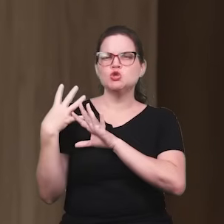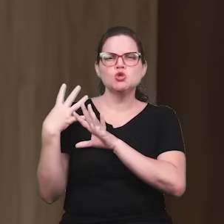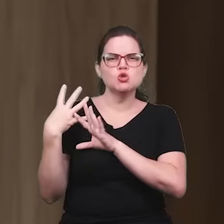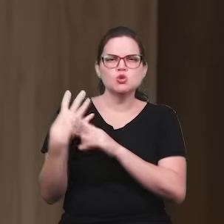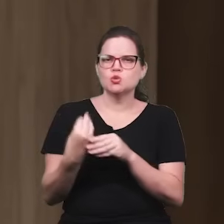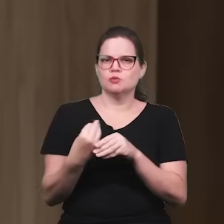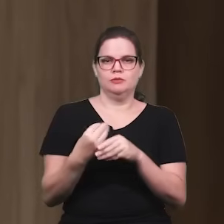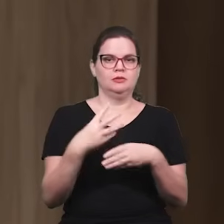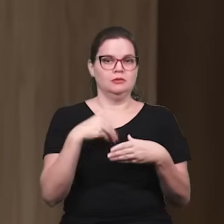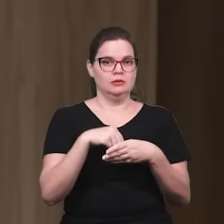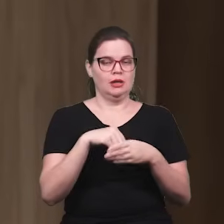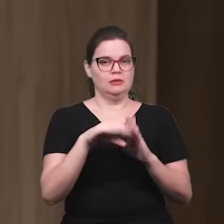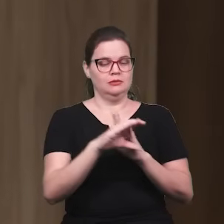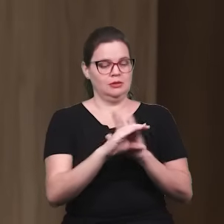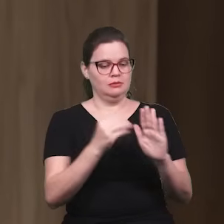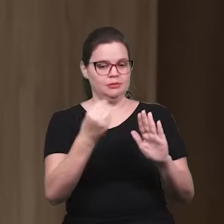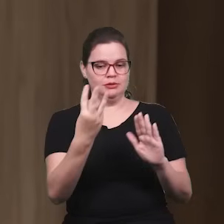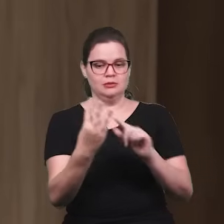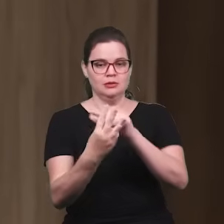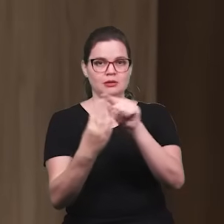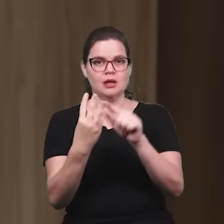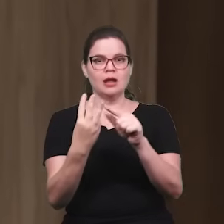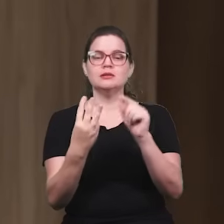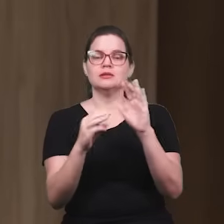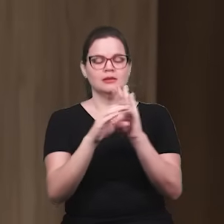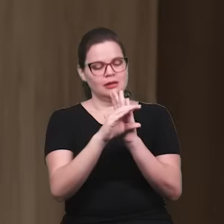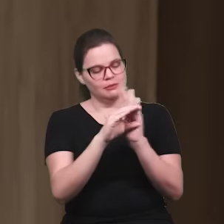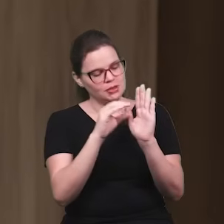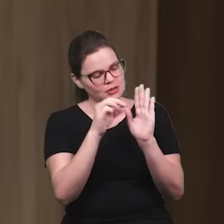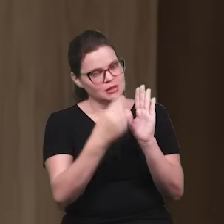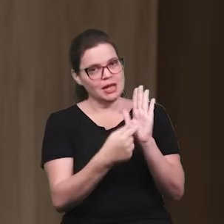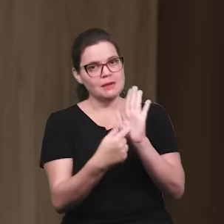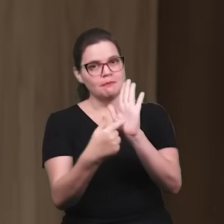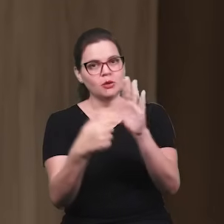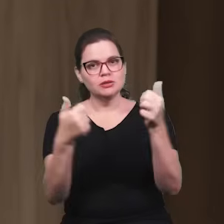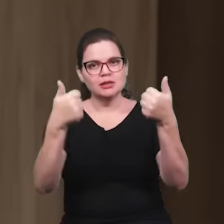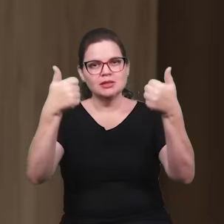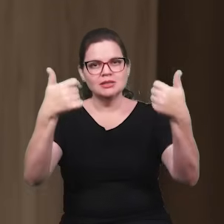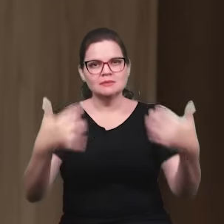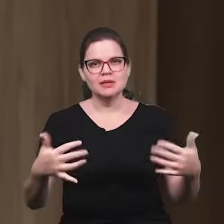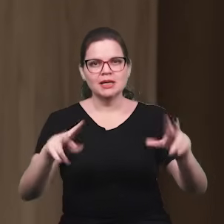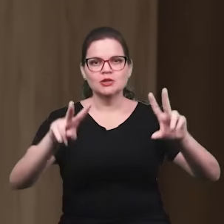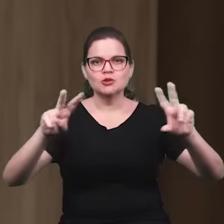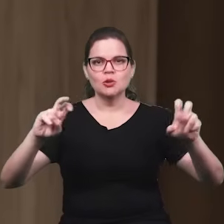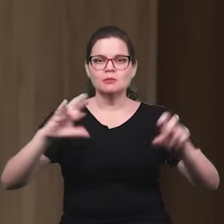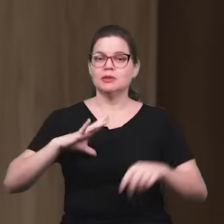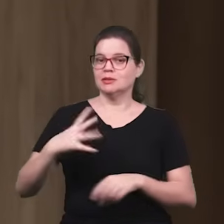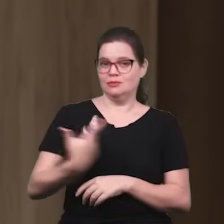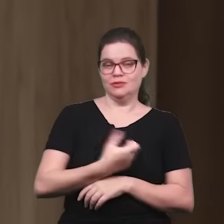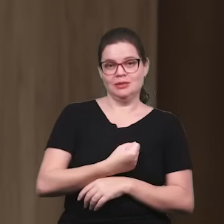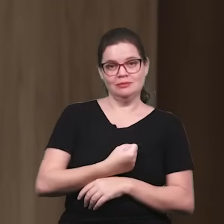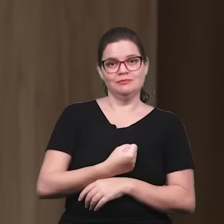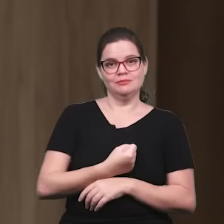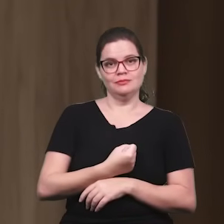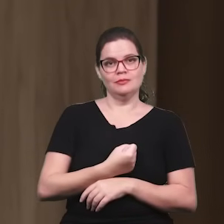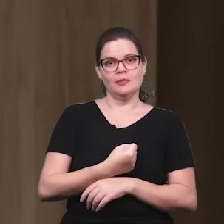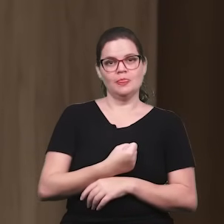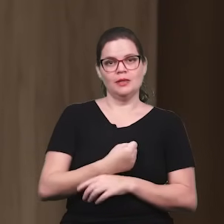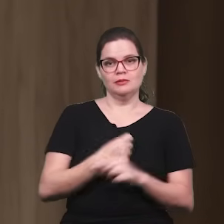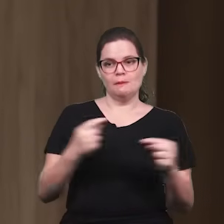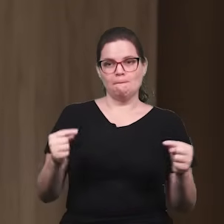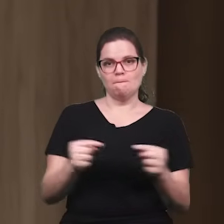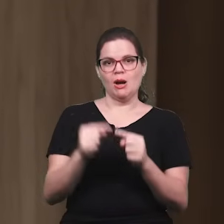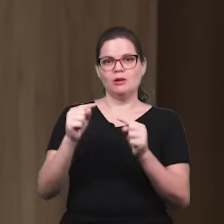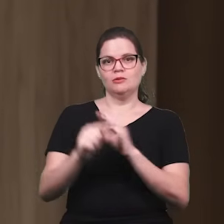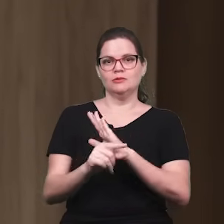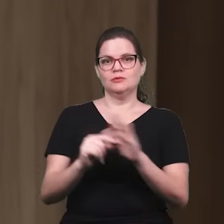resumida, ele explica acerca da salvação, culminando no versículo